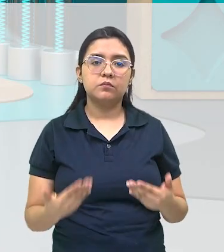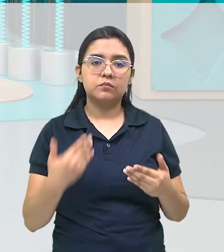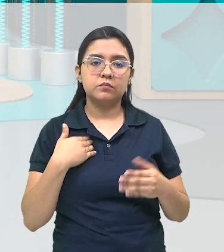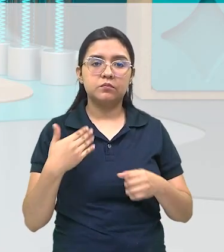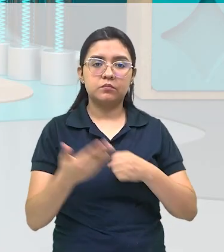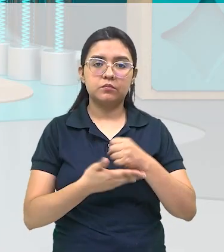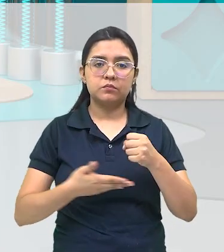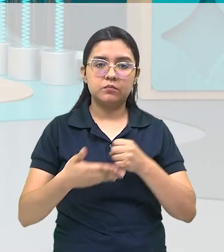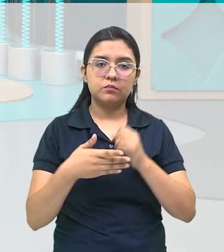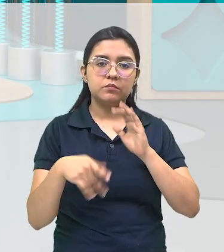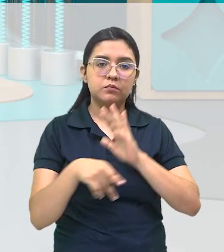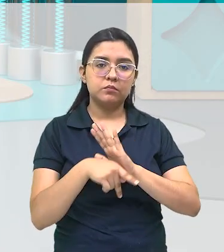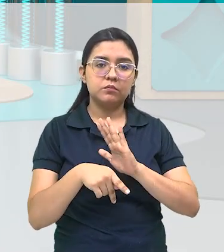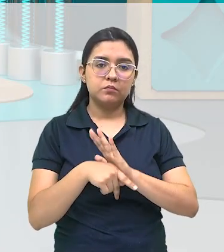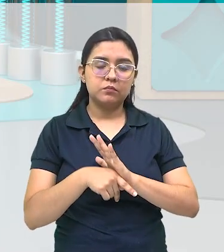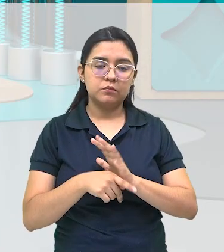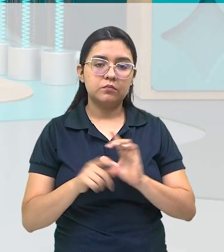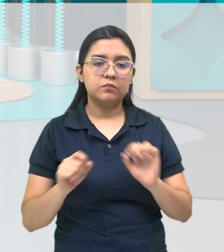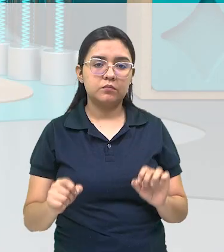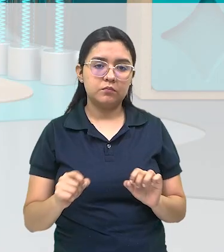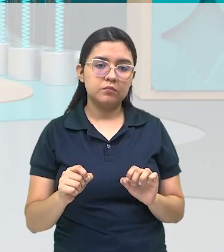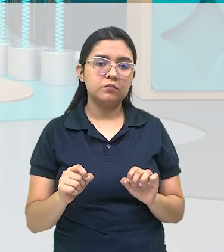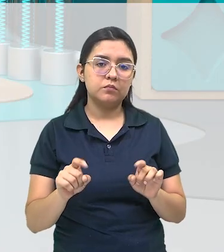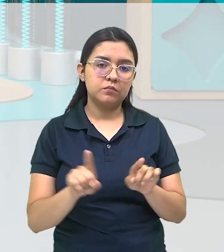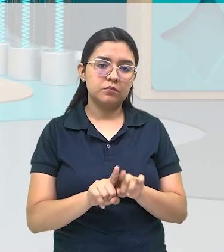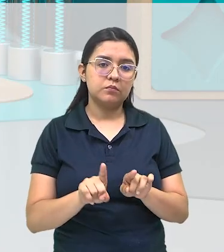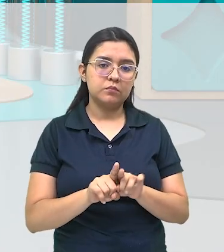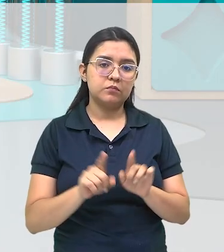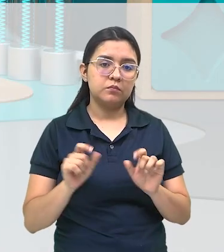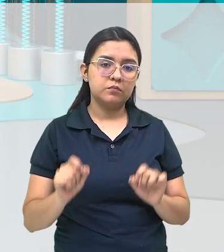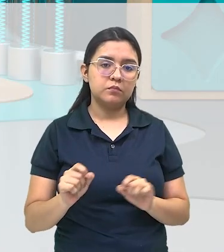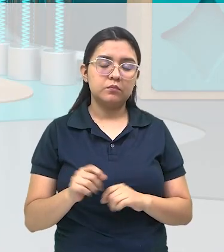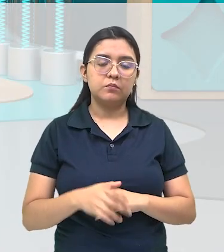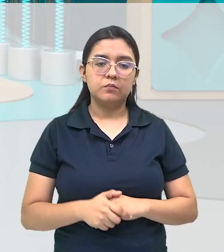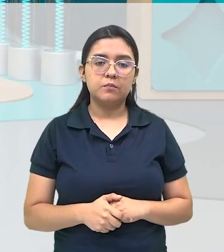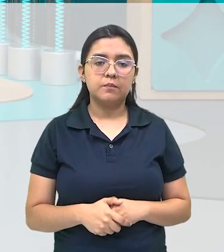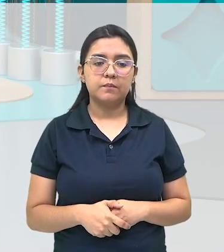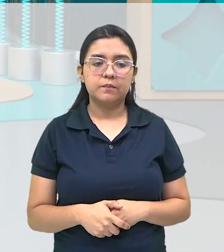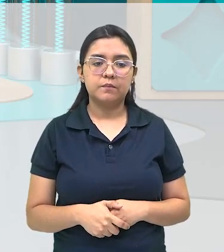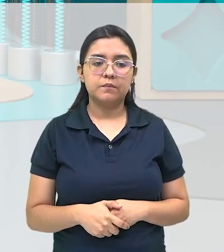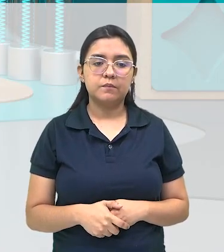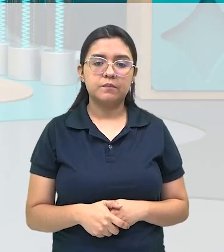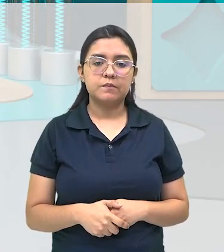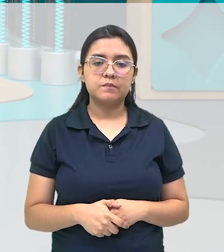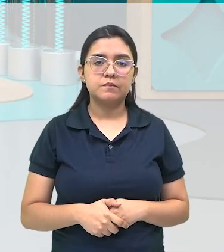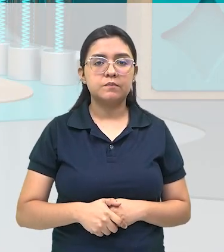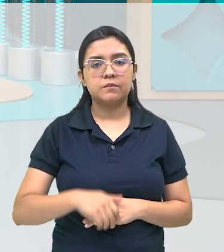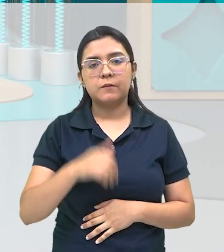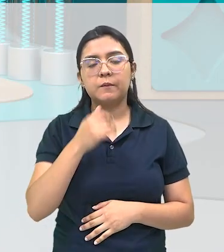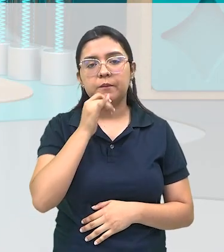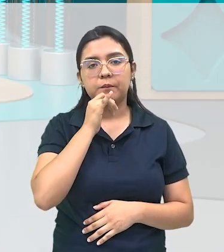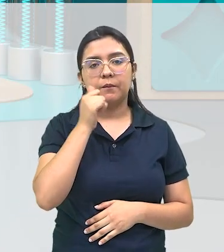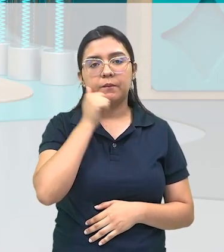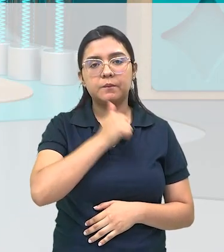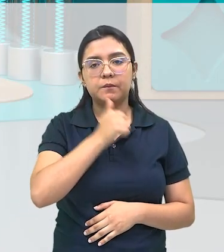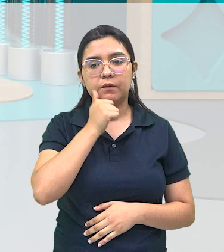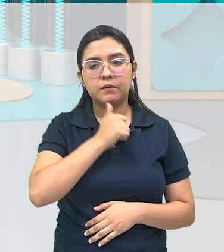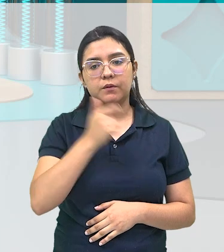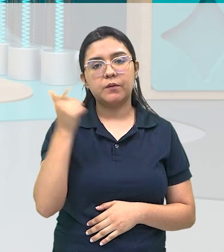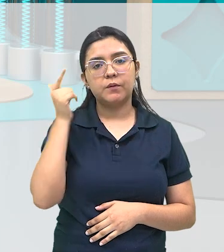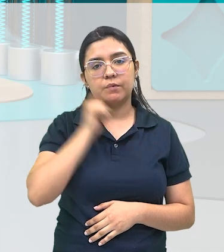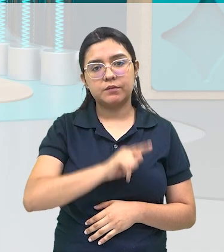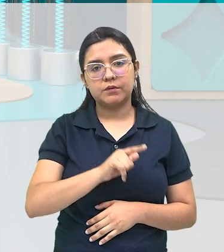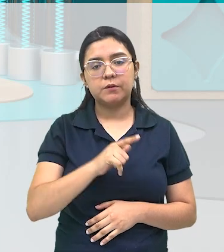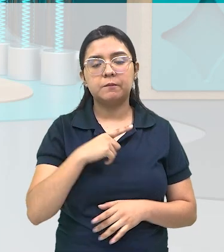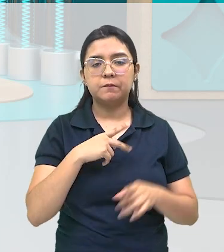princípios do Aikido, Morihei Ueshiba conseguiu fazer com que uma mulher, por exemplo, consiga vencer